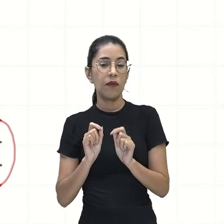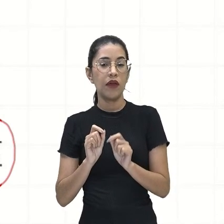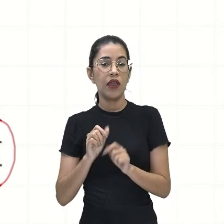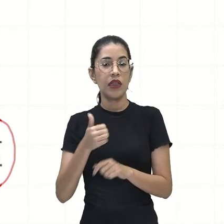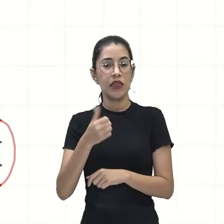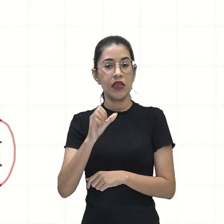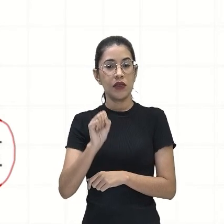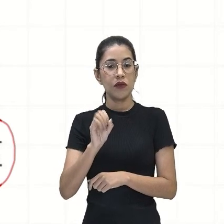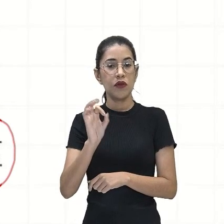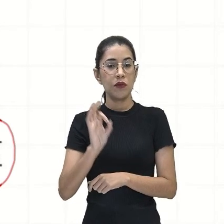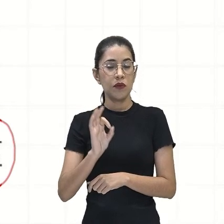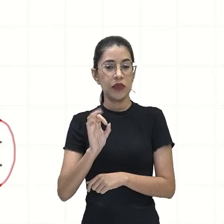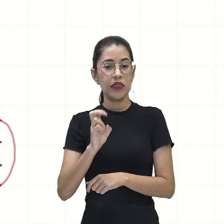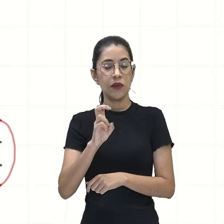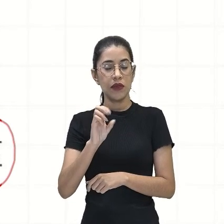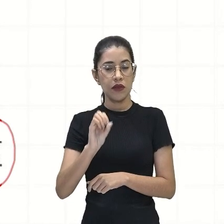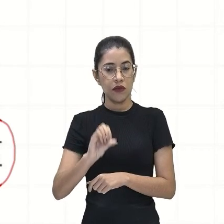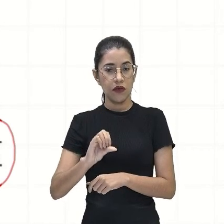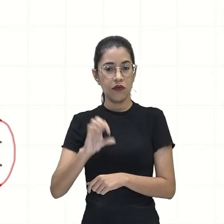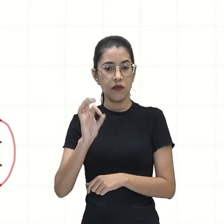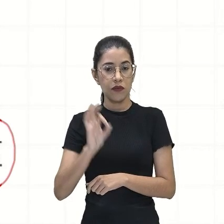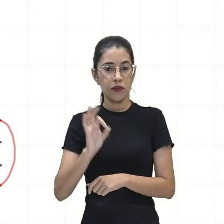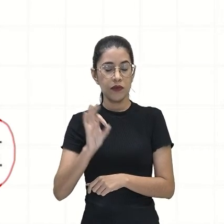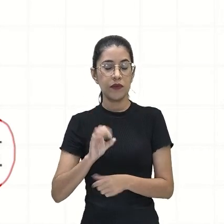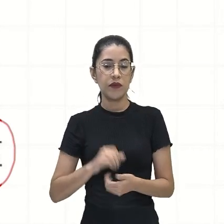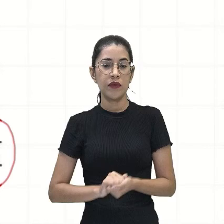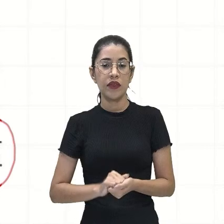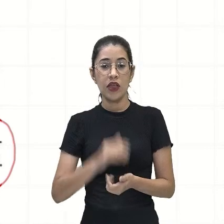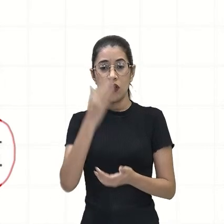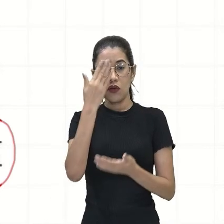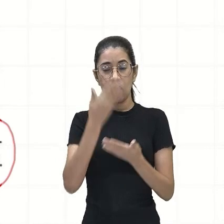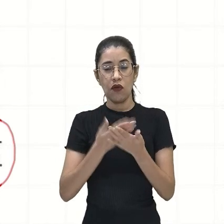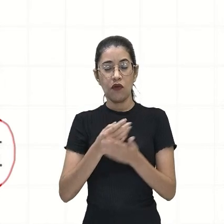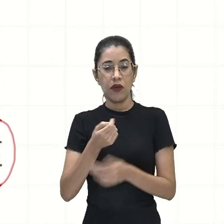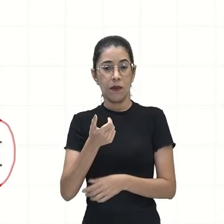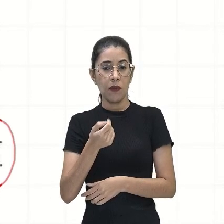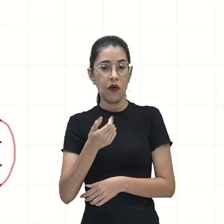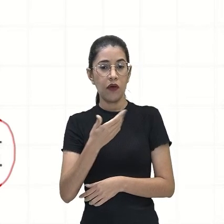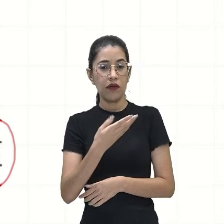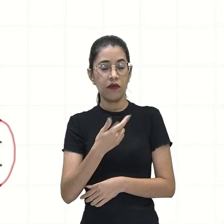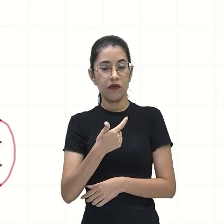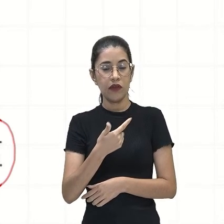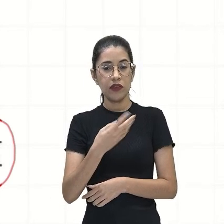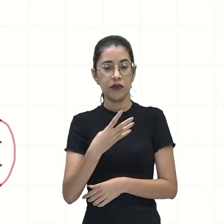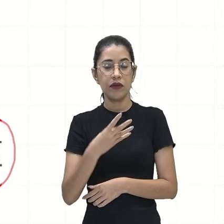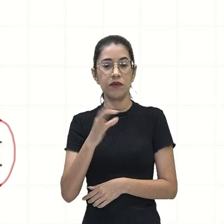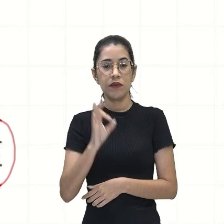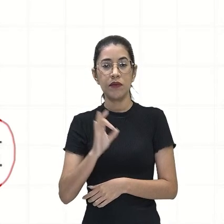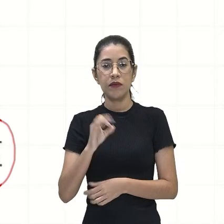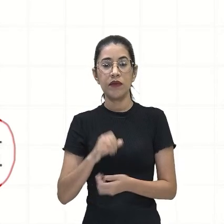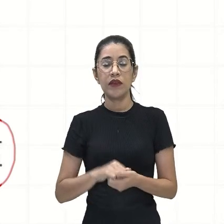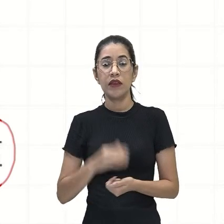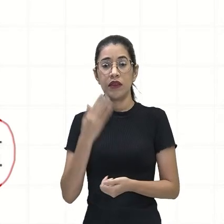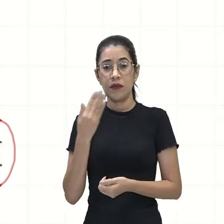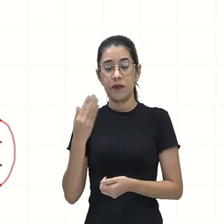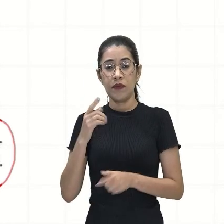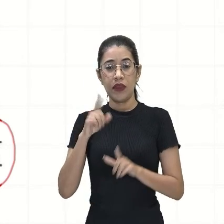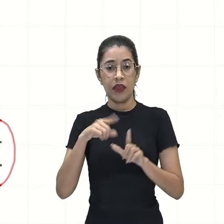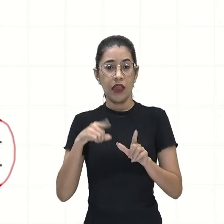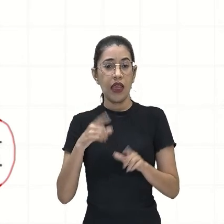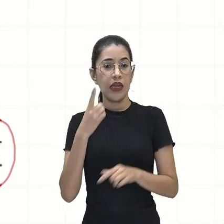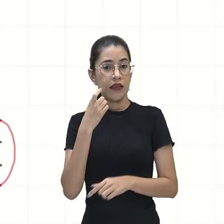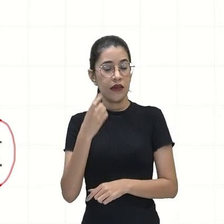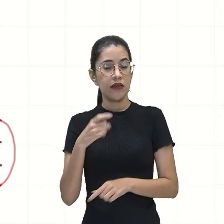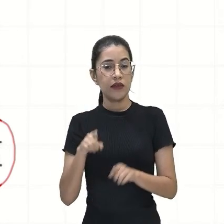e confiando menos é 24%. Beleza? Então, esse gráfico aqui é um gráfico que é bastante